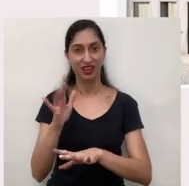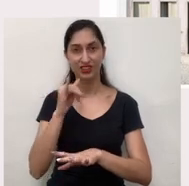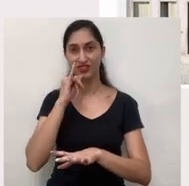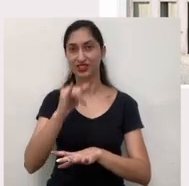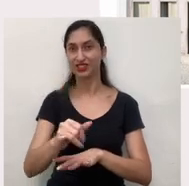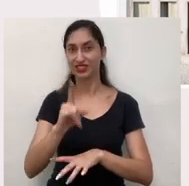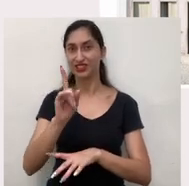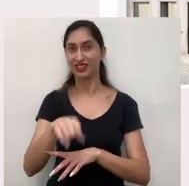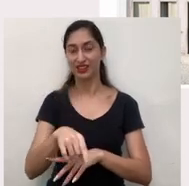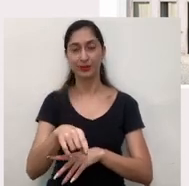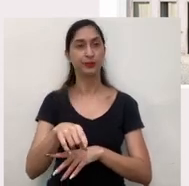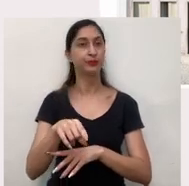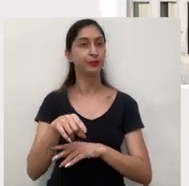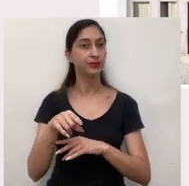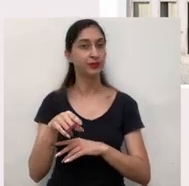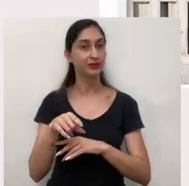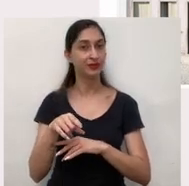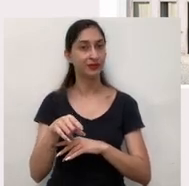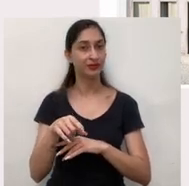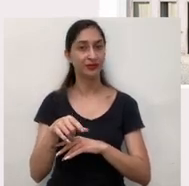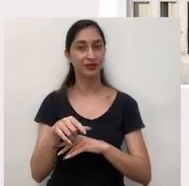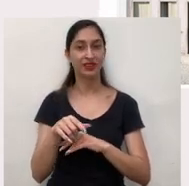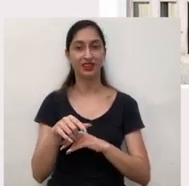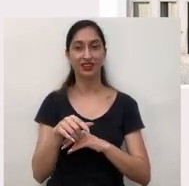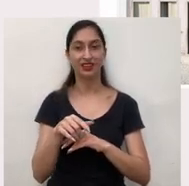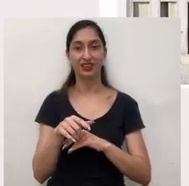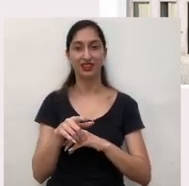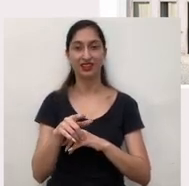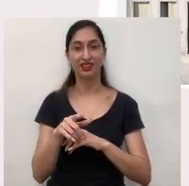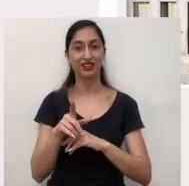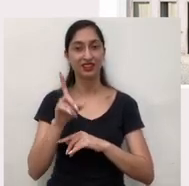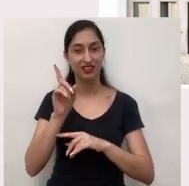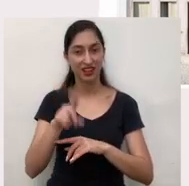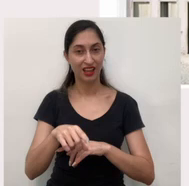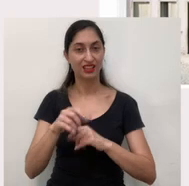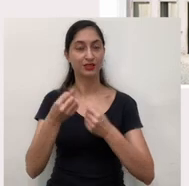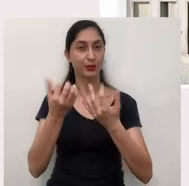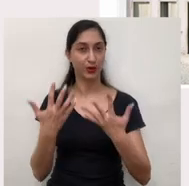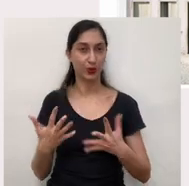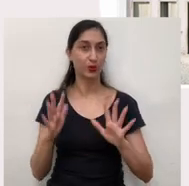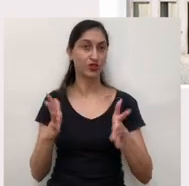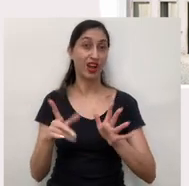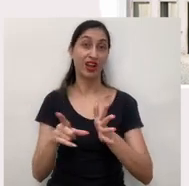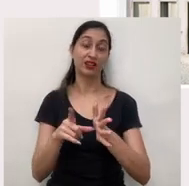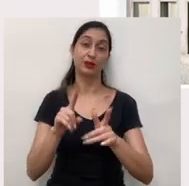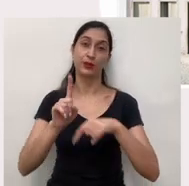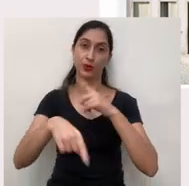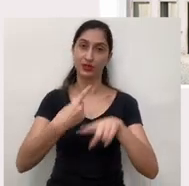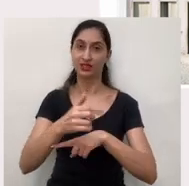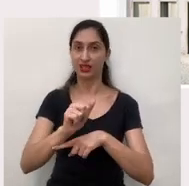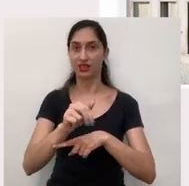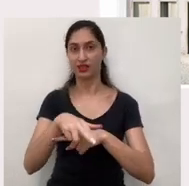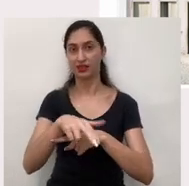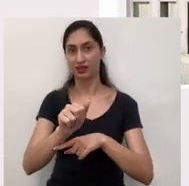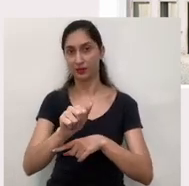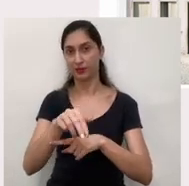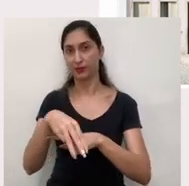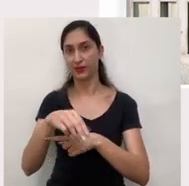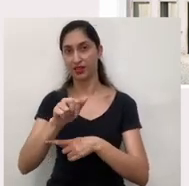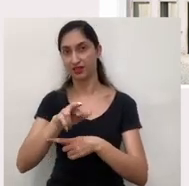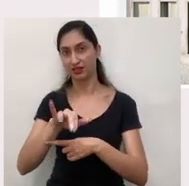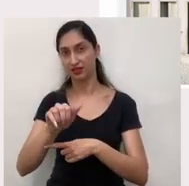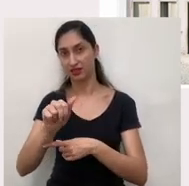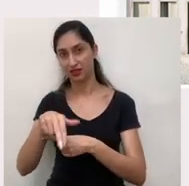sertanejo, antes mesmo de Ana Mariani prestar atenção nessas casas, né? ela, hoje,